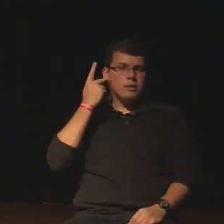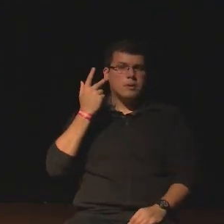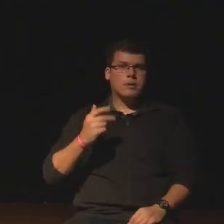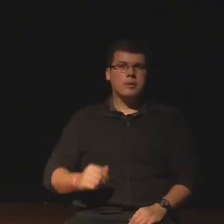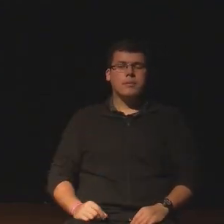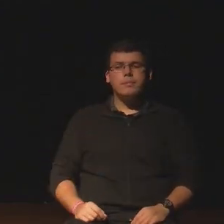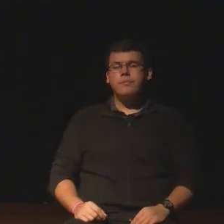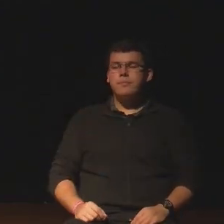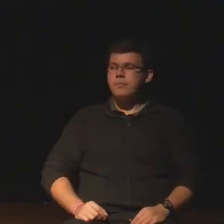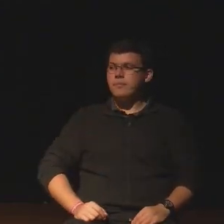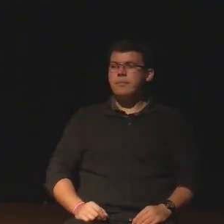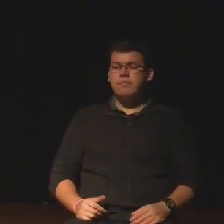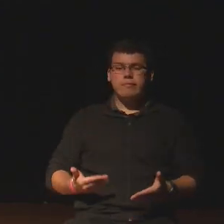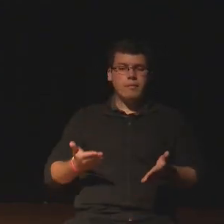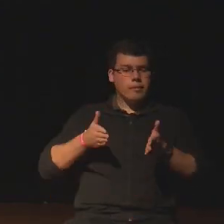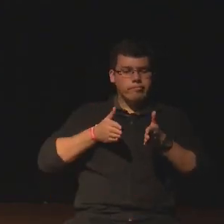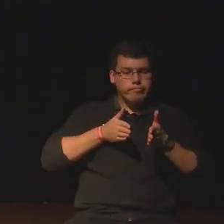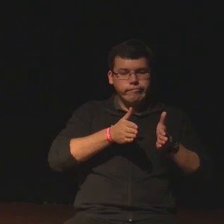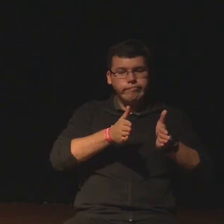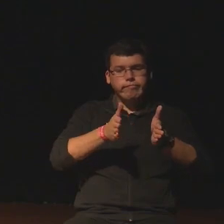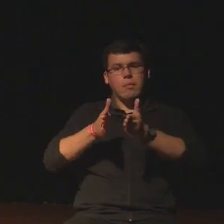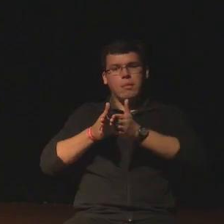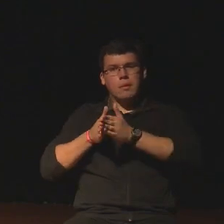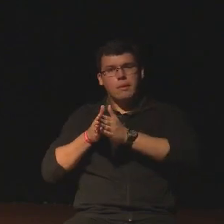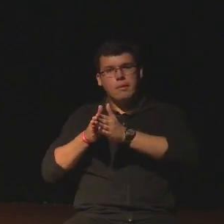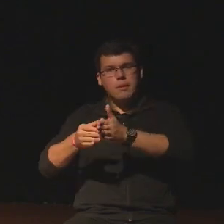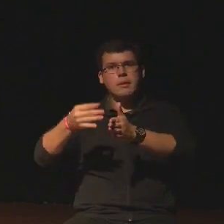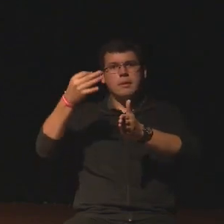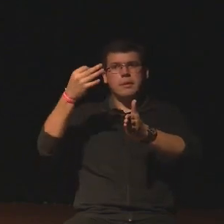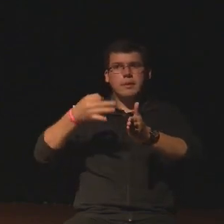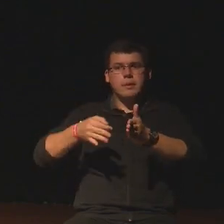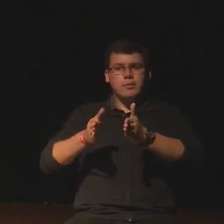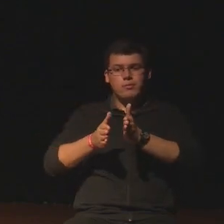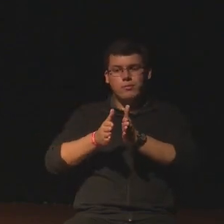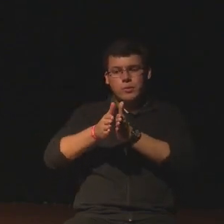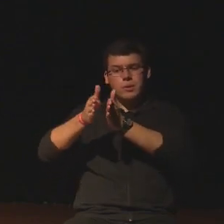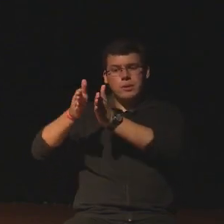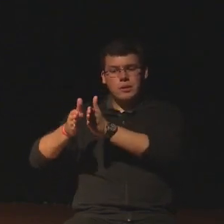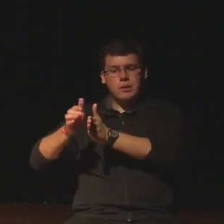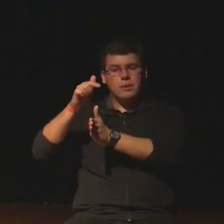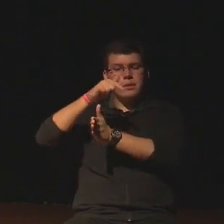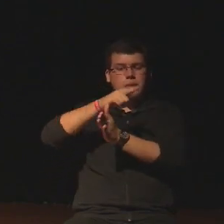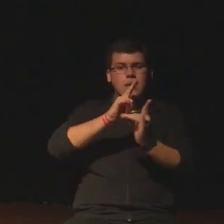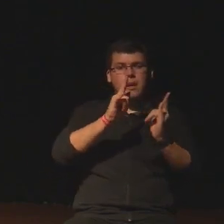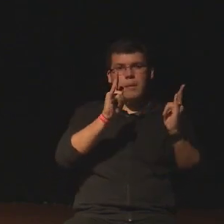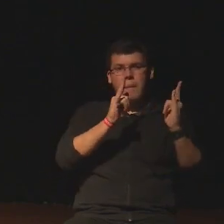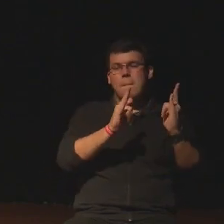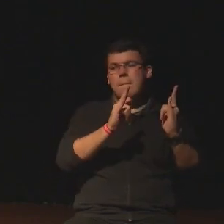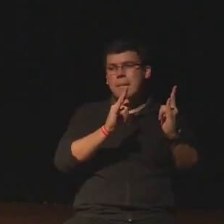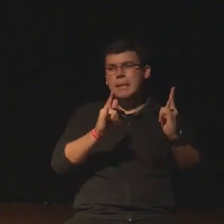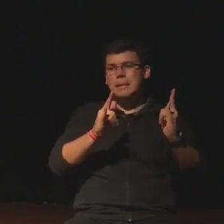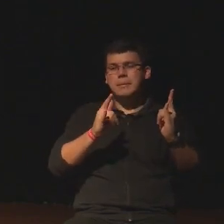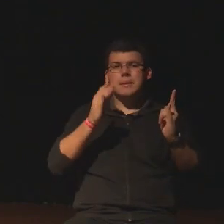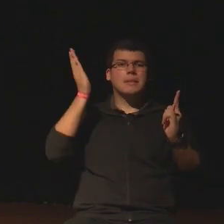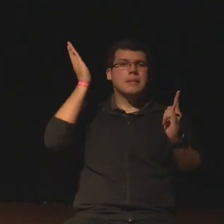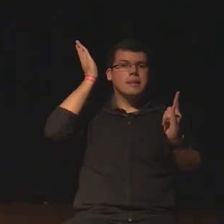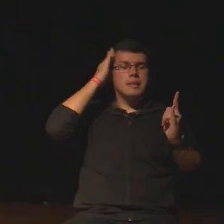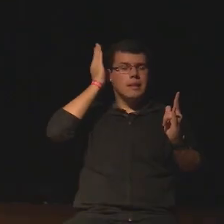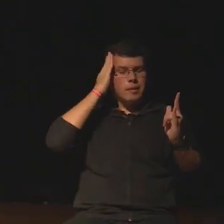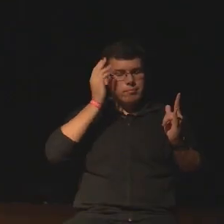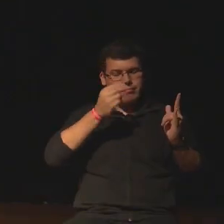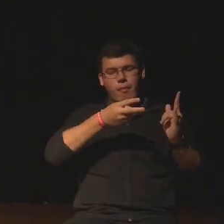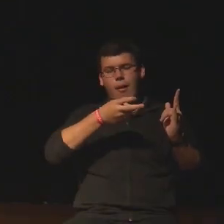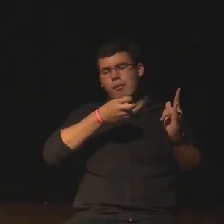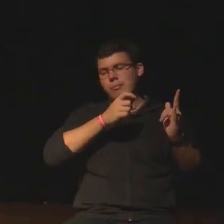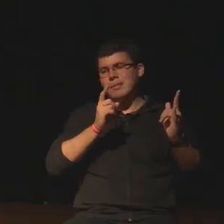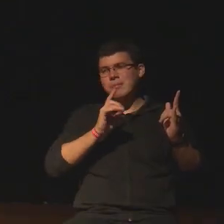fluxo, exatamente isso, do lado de lá do MASP, que eu sei que não seria o interessante, mas pensando em